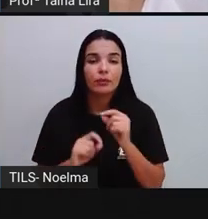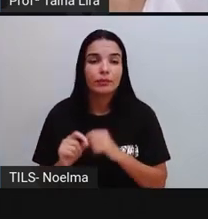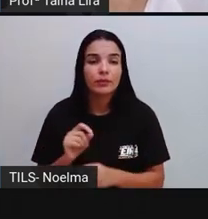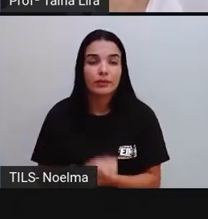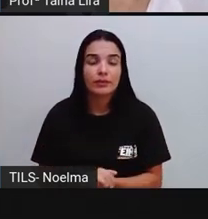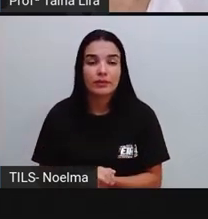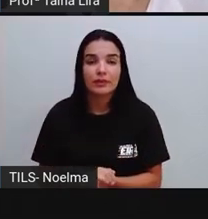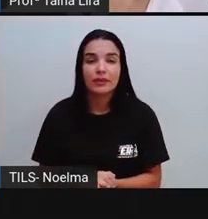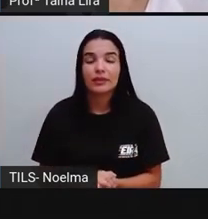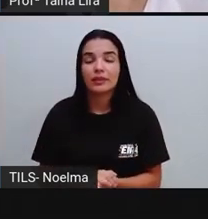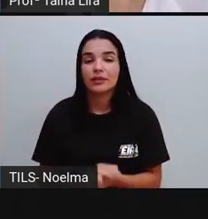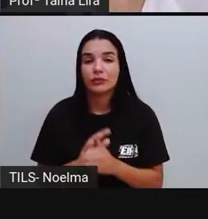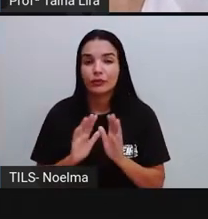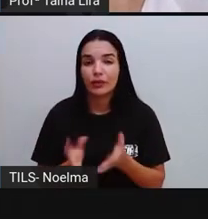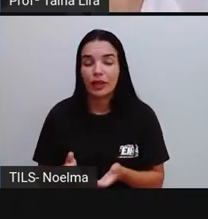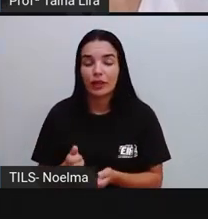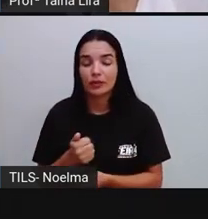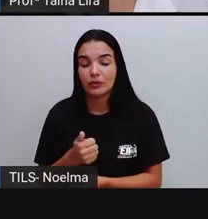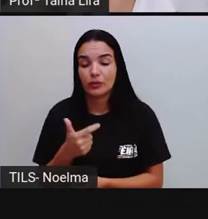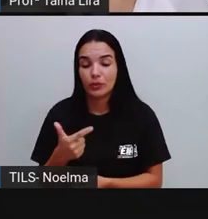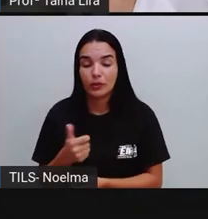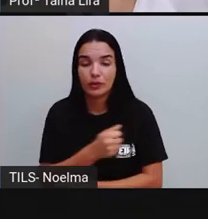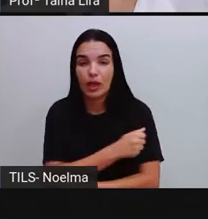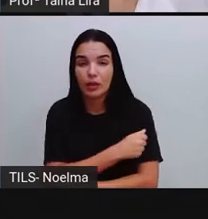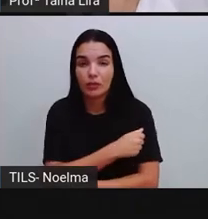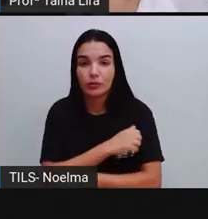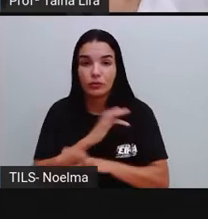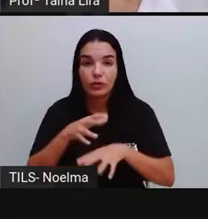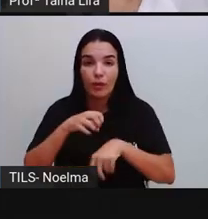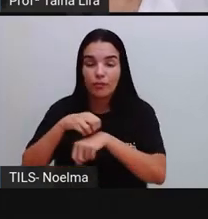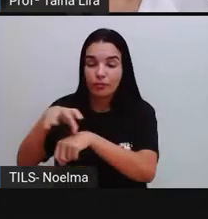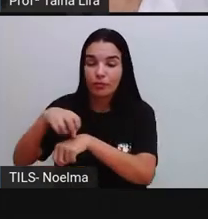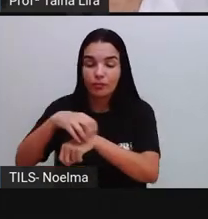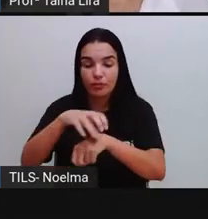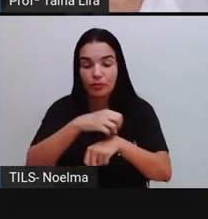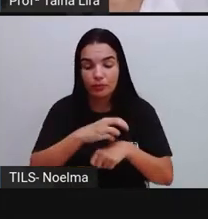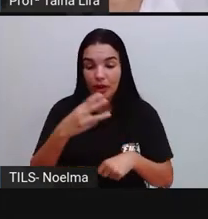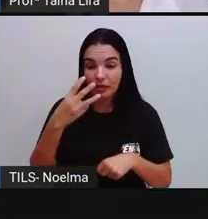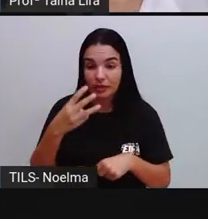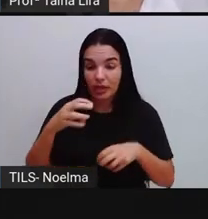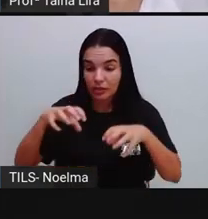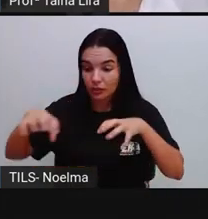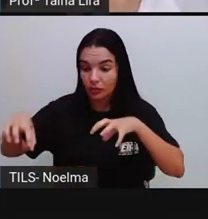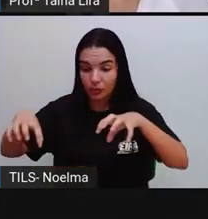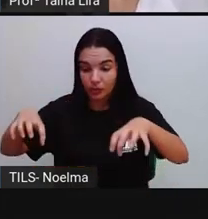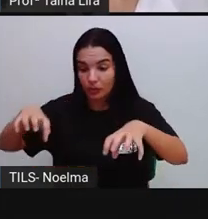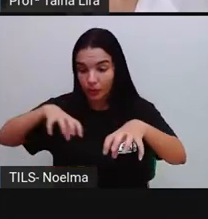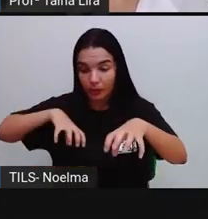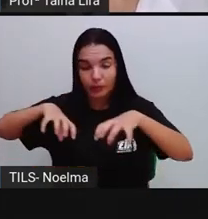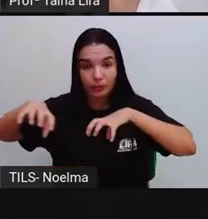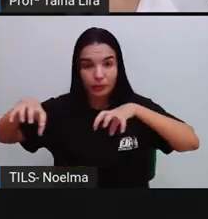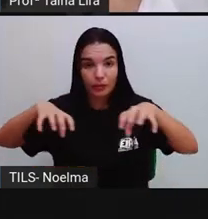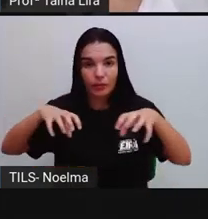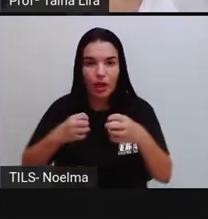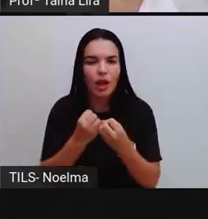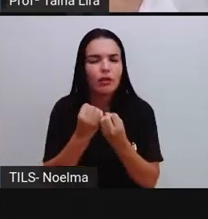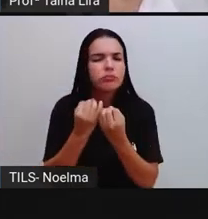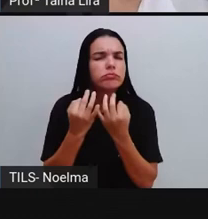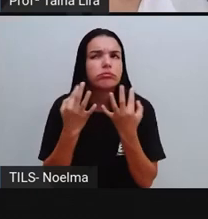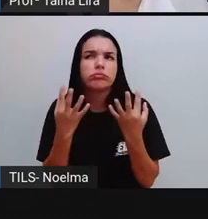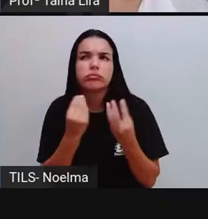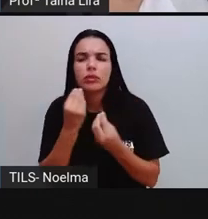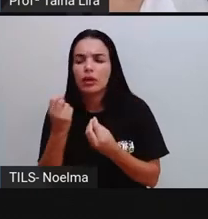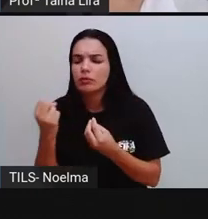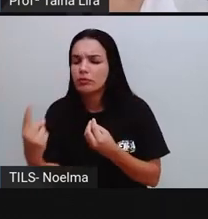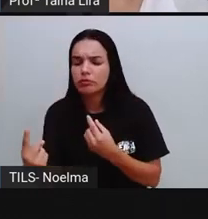esses 12 alunos, eles vão ser distribuídos aí em 3 grupos. Será que quantos alunos vão ficar em cada